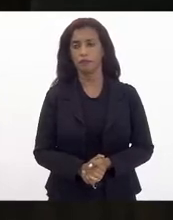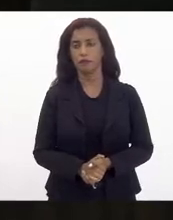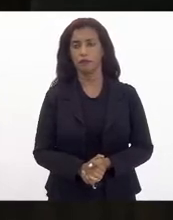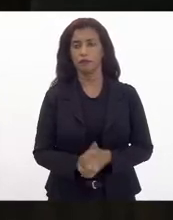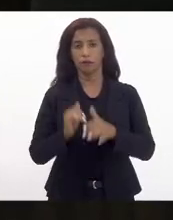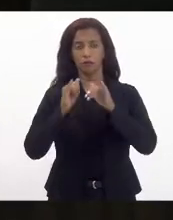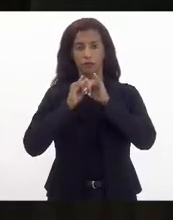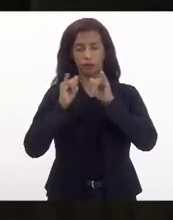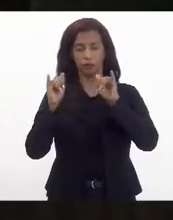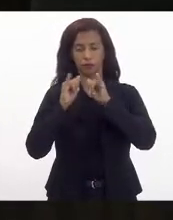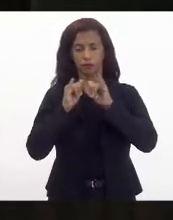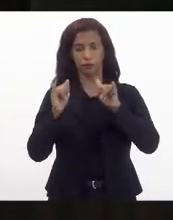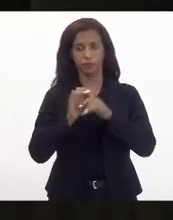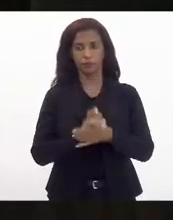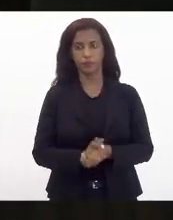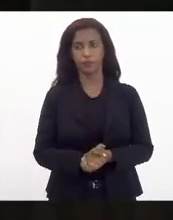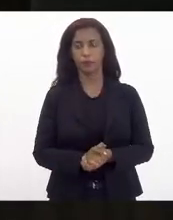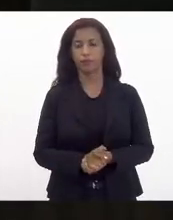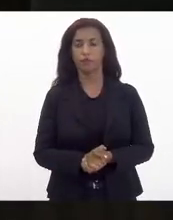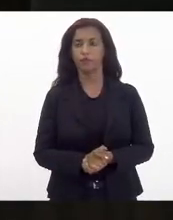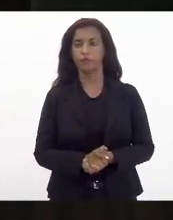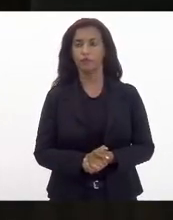o anuncio